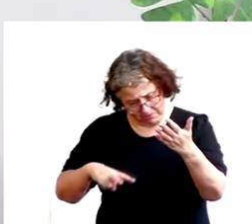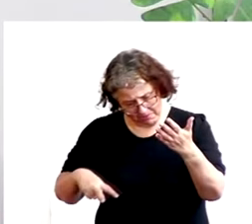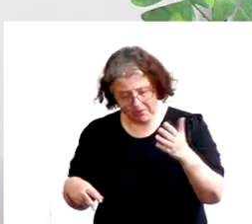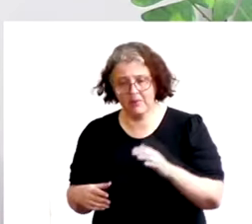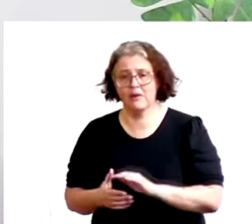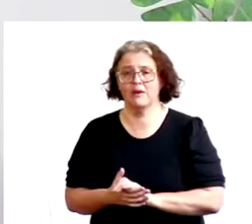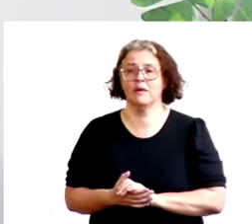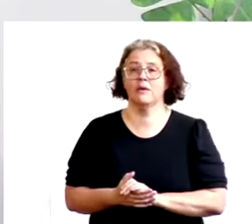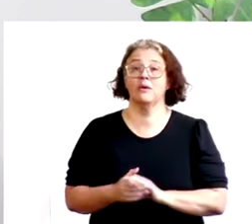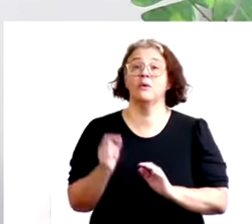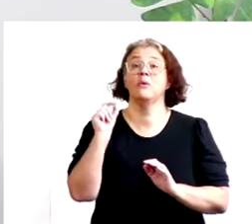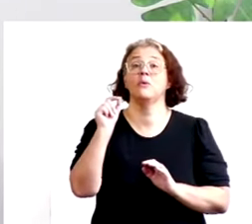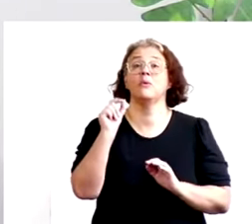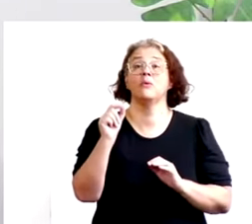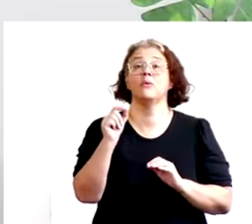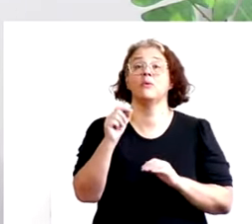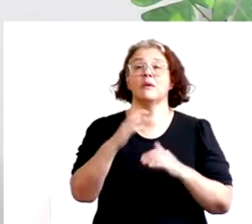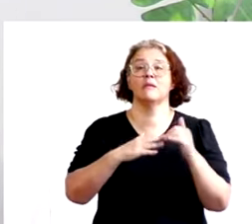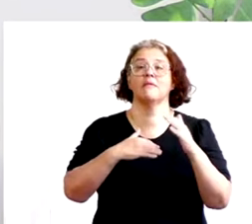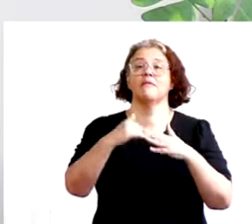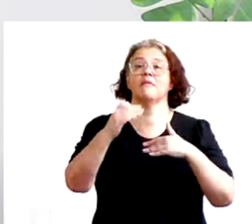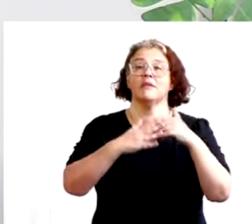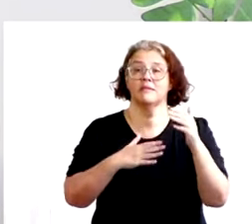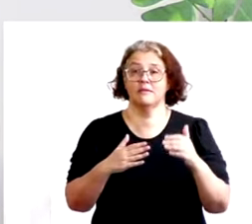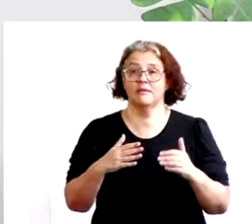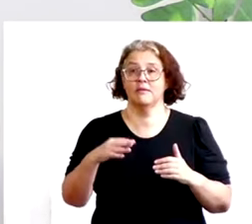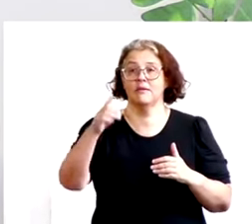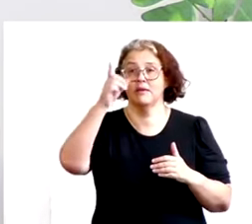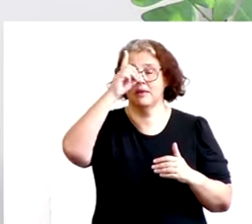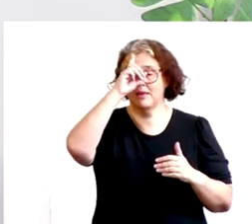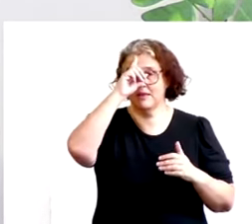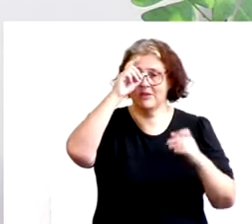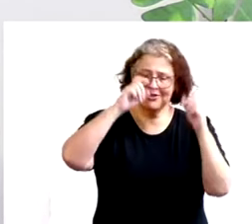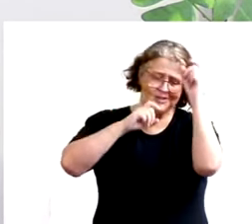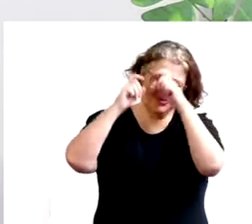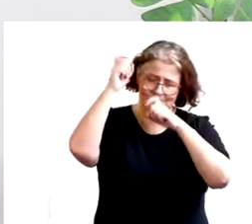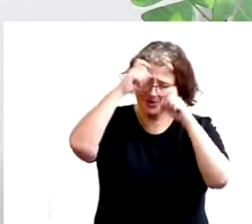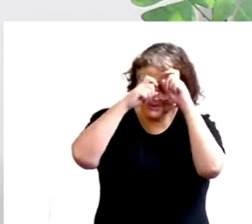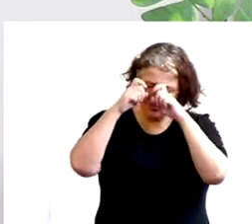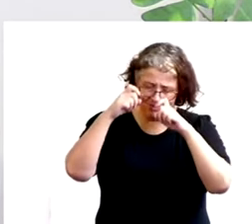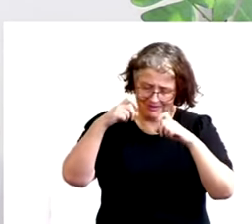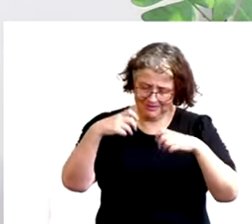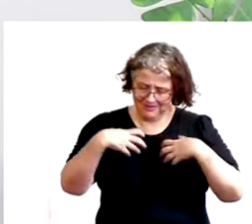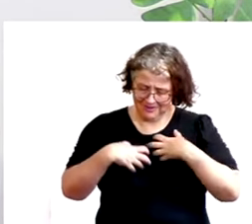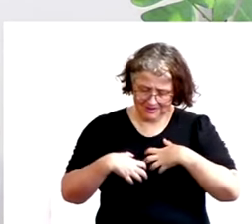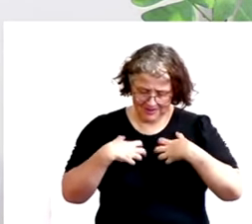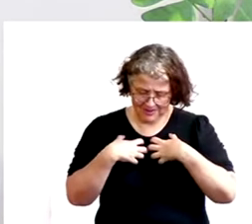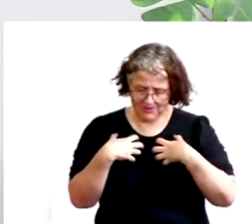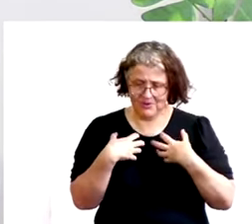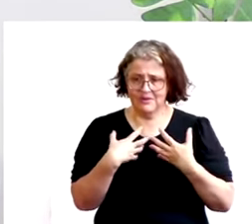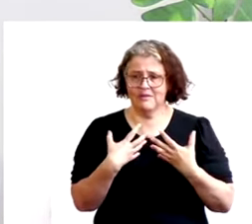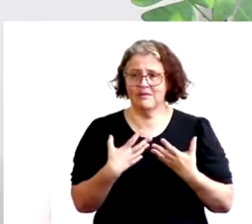ao que fazer no dia da aflição e no dia da angústia